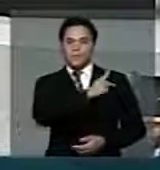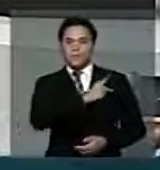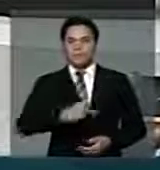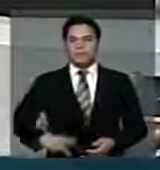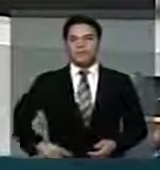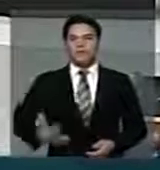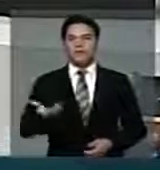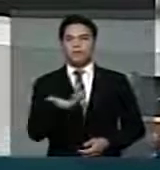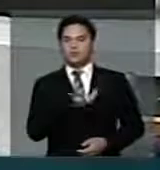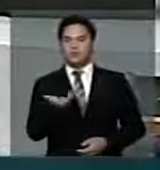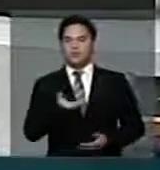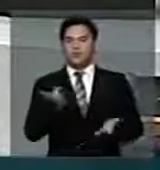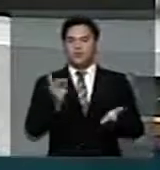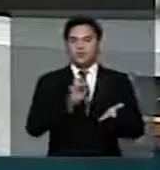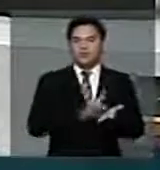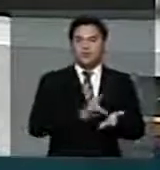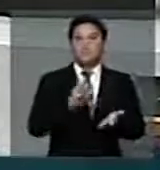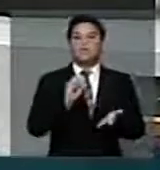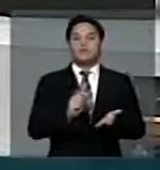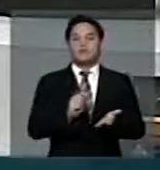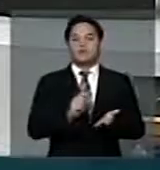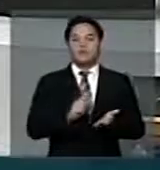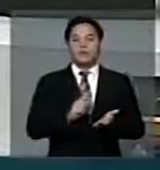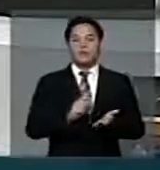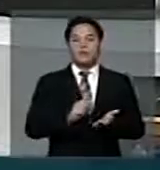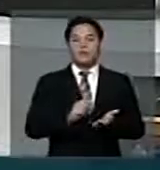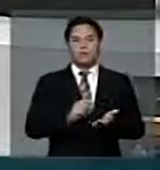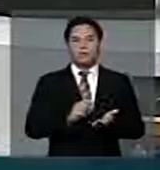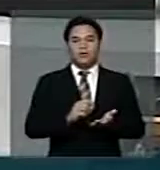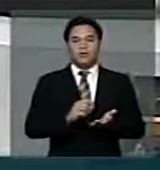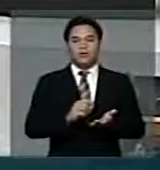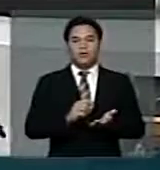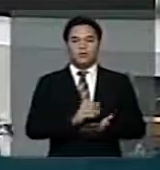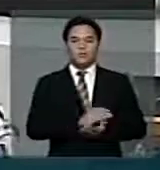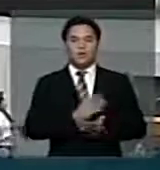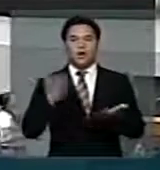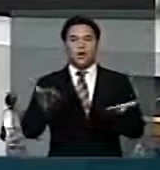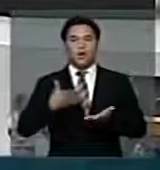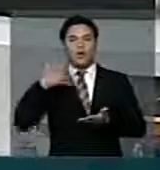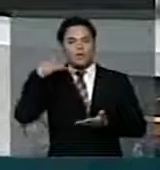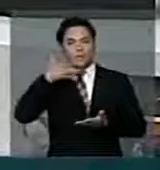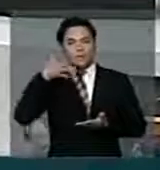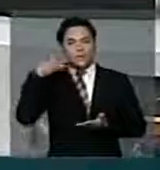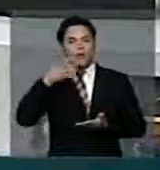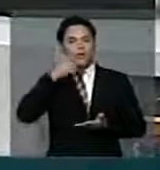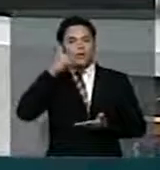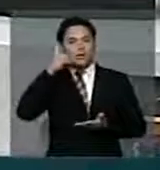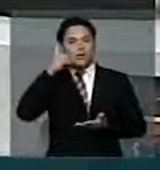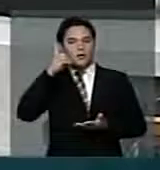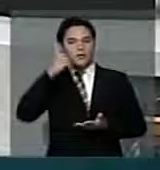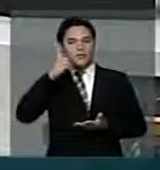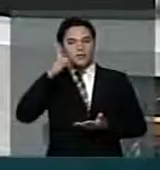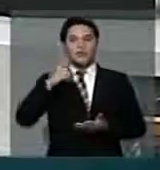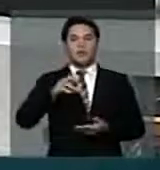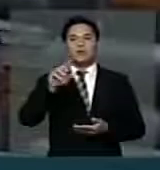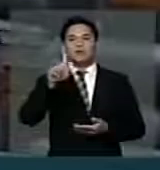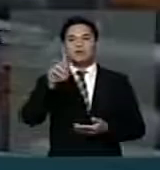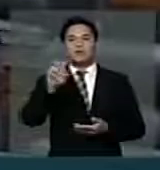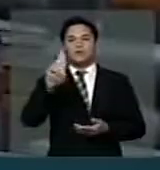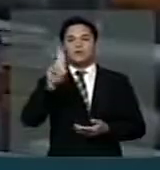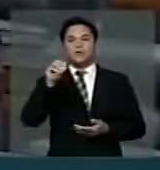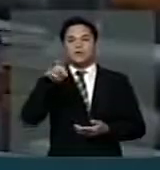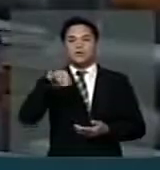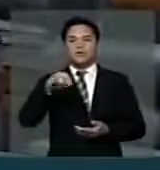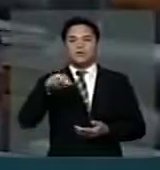Gostaria de registrar apenas os 54... Para uma breve intervenção, concedo a palavra ao ilustre deputado Jerônimo Goegen. Muito obrigado,